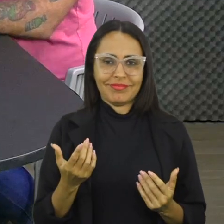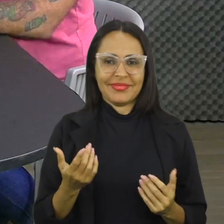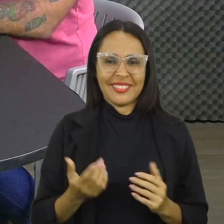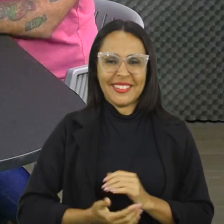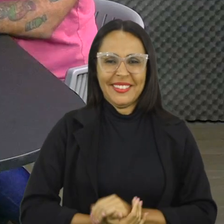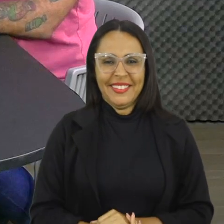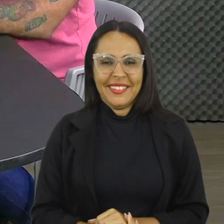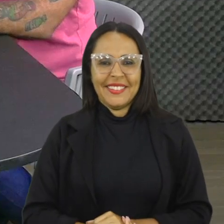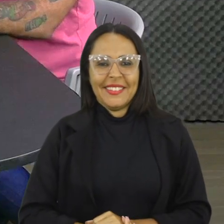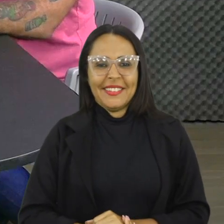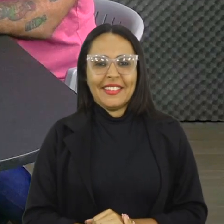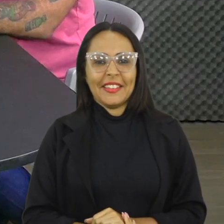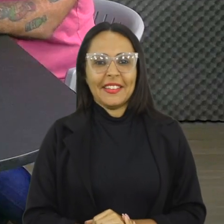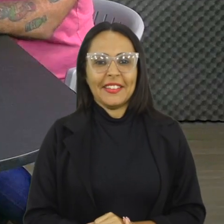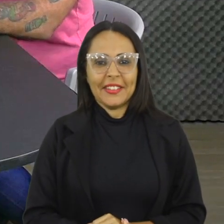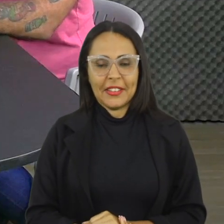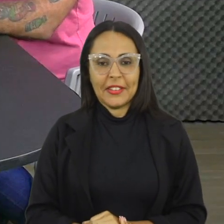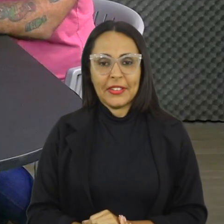Isso.